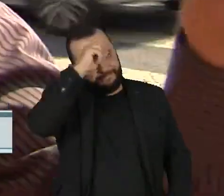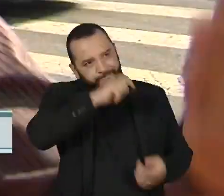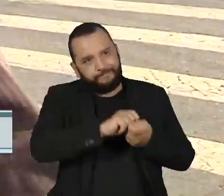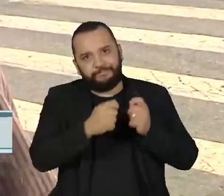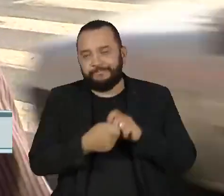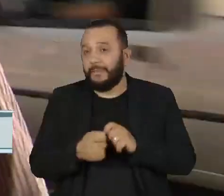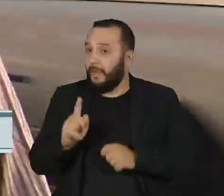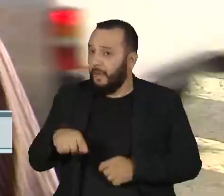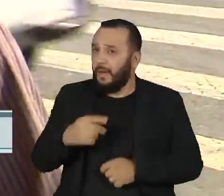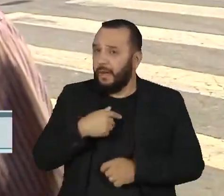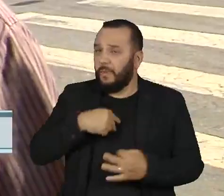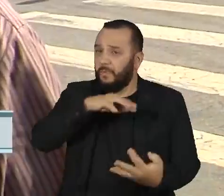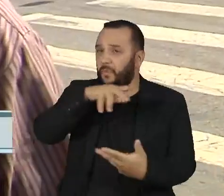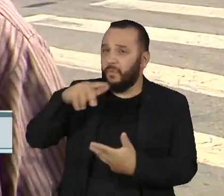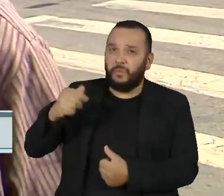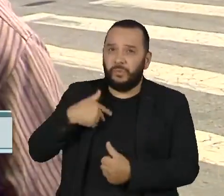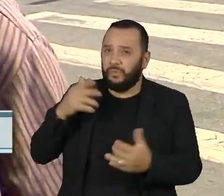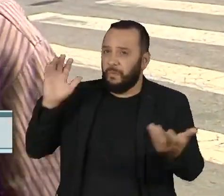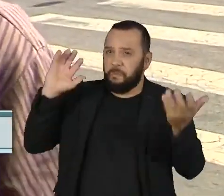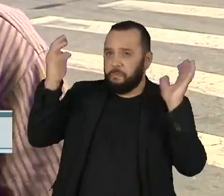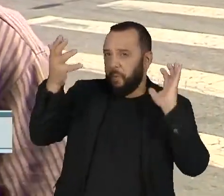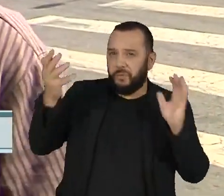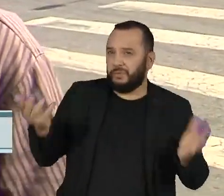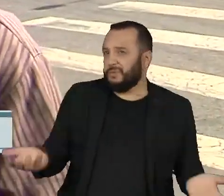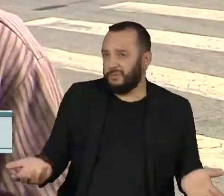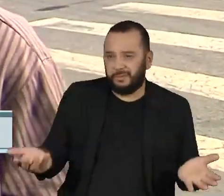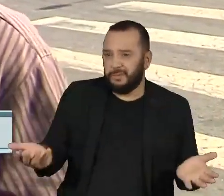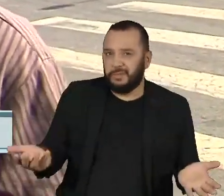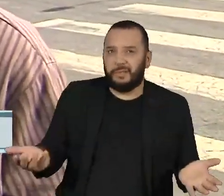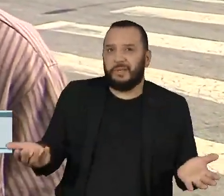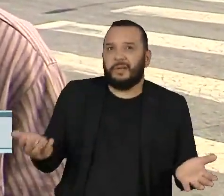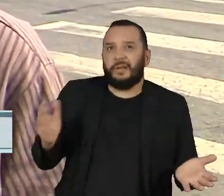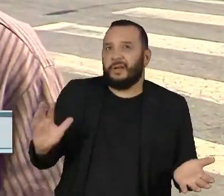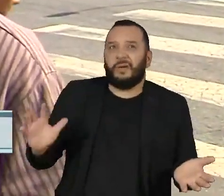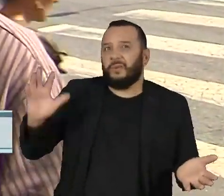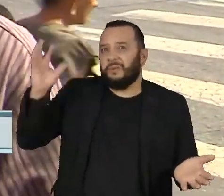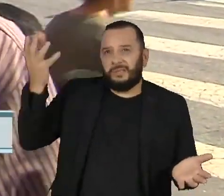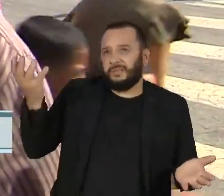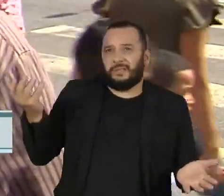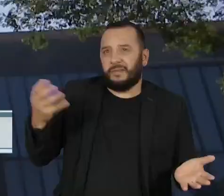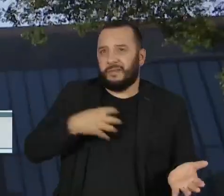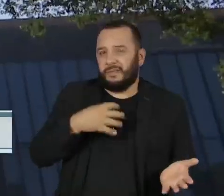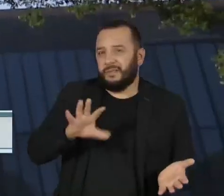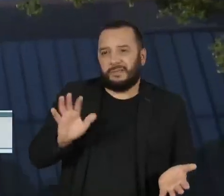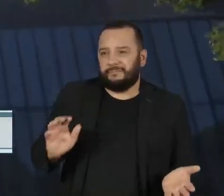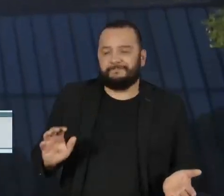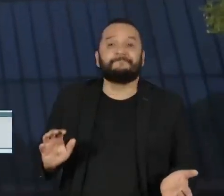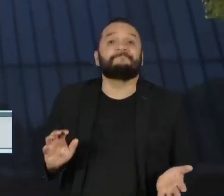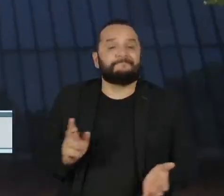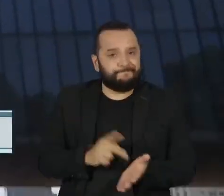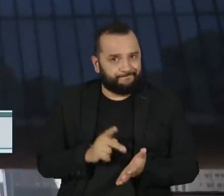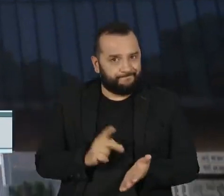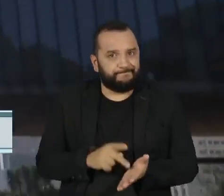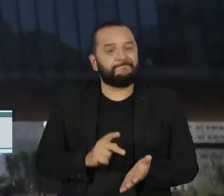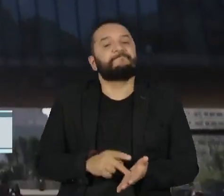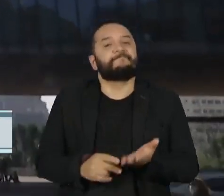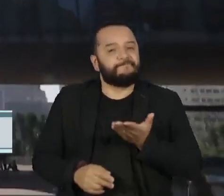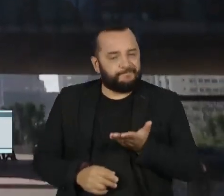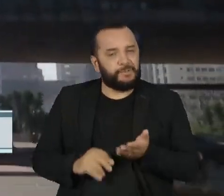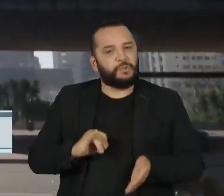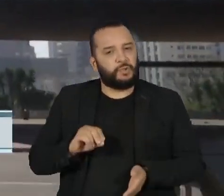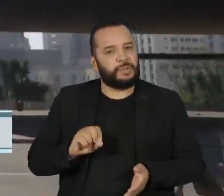isso aí é a mudança no planeta no sistema né a mudança tá invertida as coisas Sabe É isso mesmo Seu José